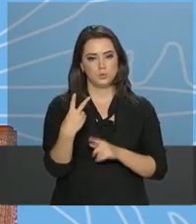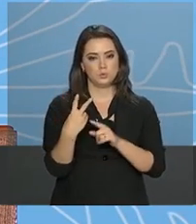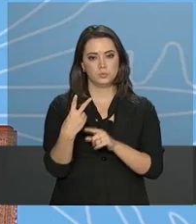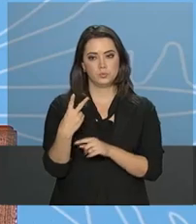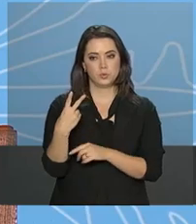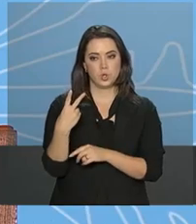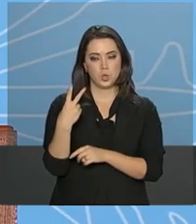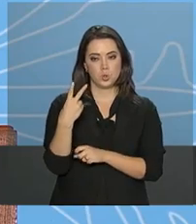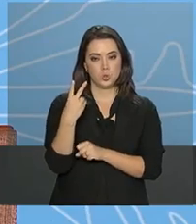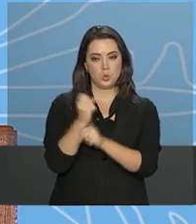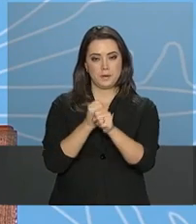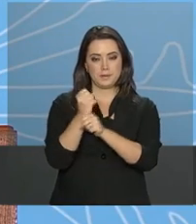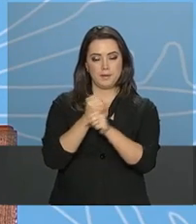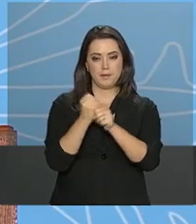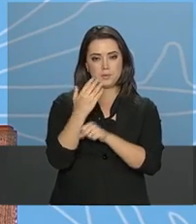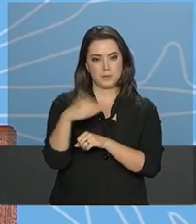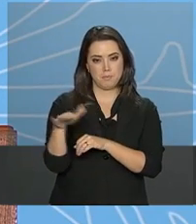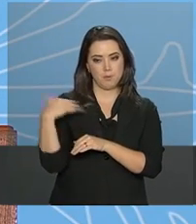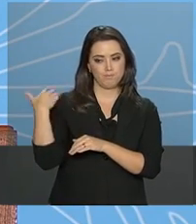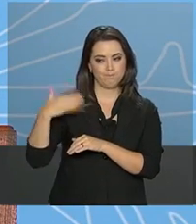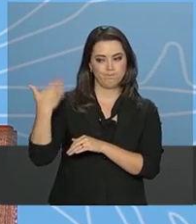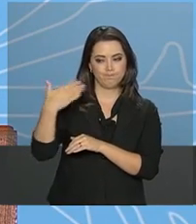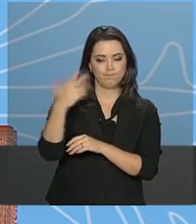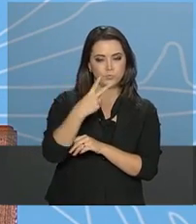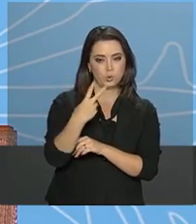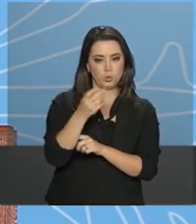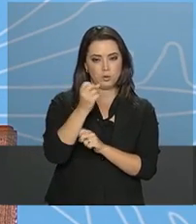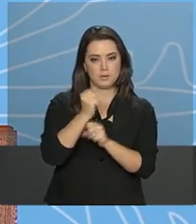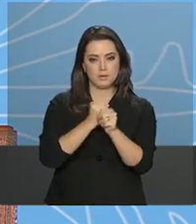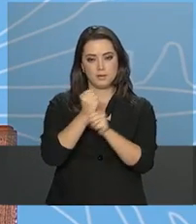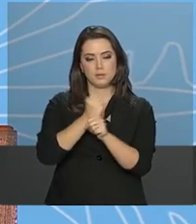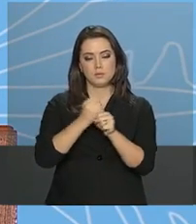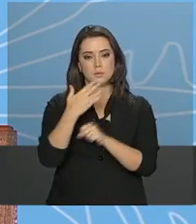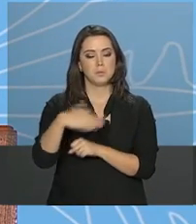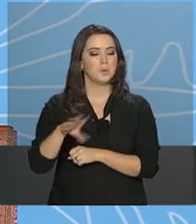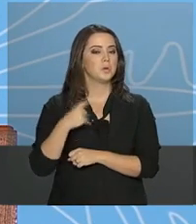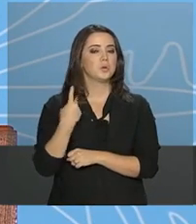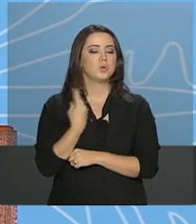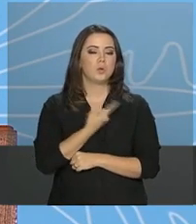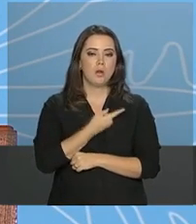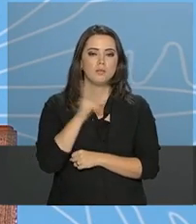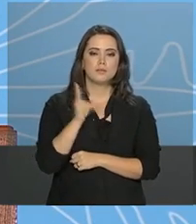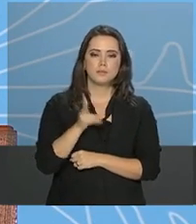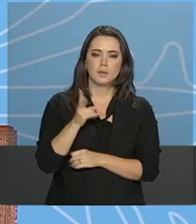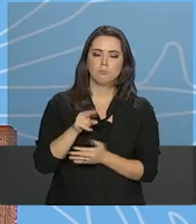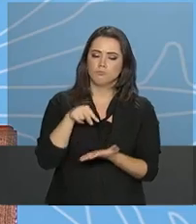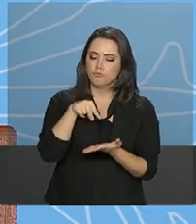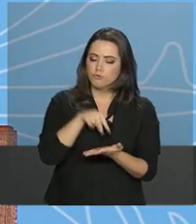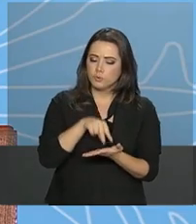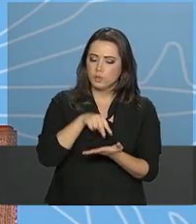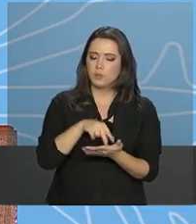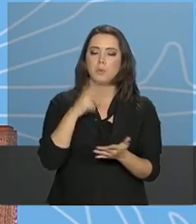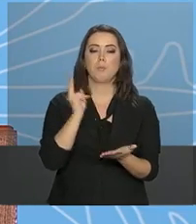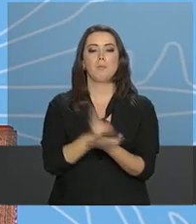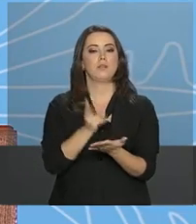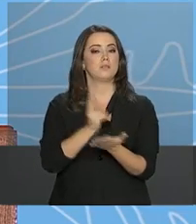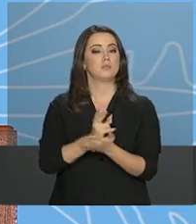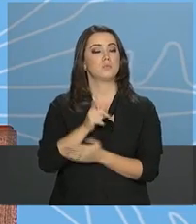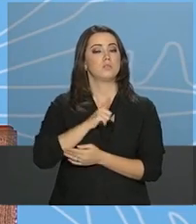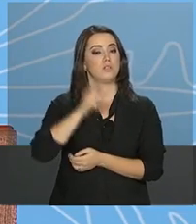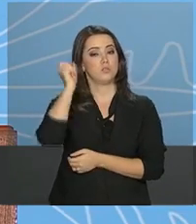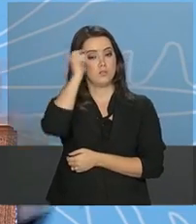dos últimos dois anos e meio, nós não nos deixamos vencer pelas dificuldades. Fizemos